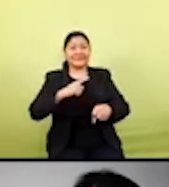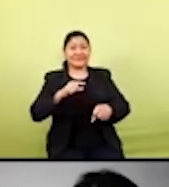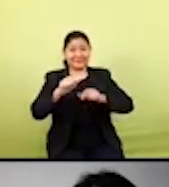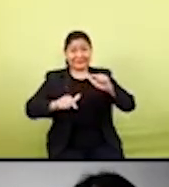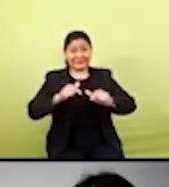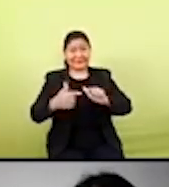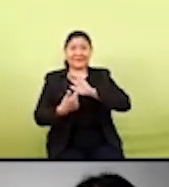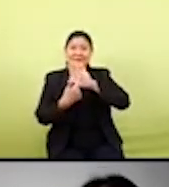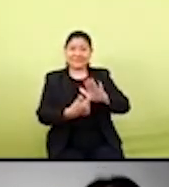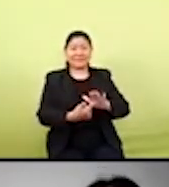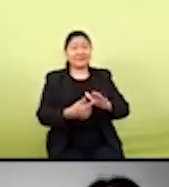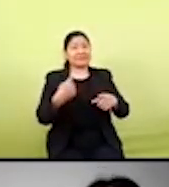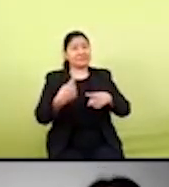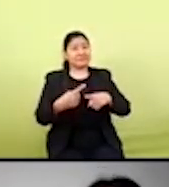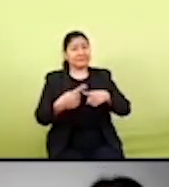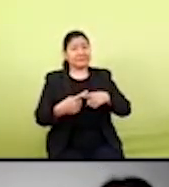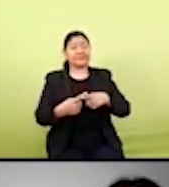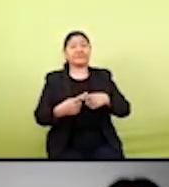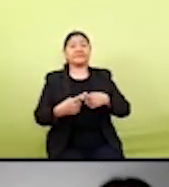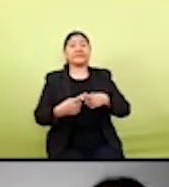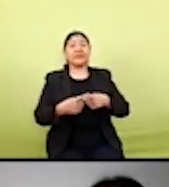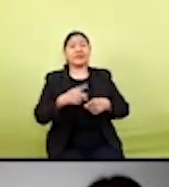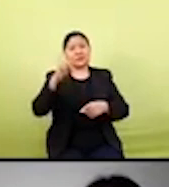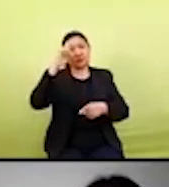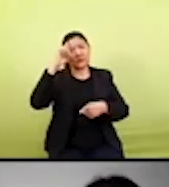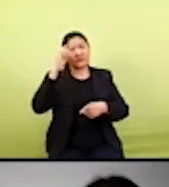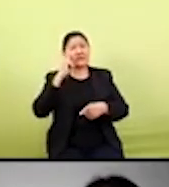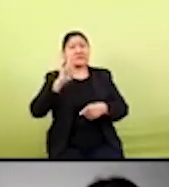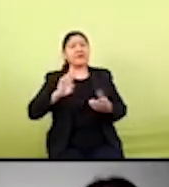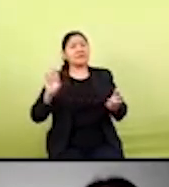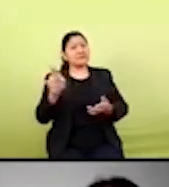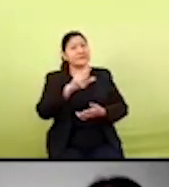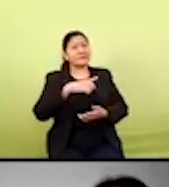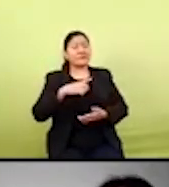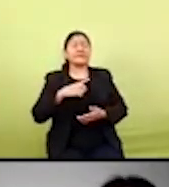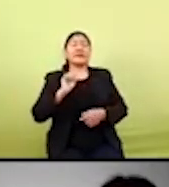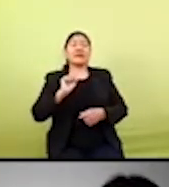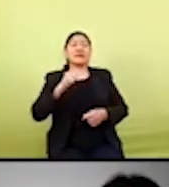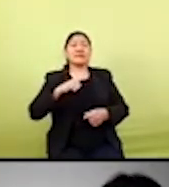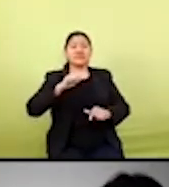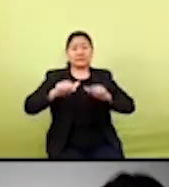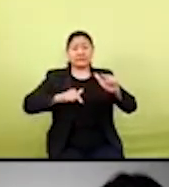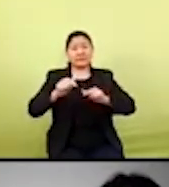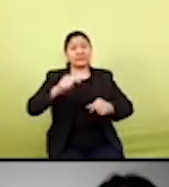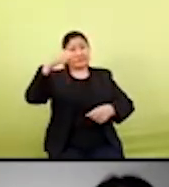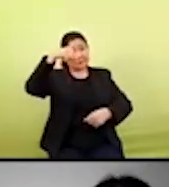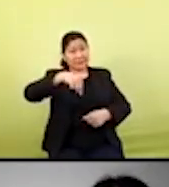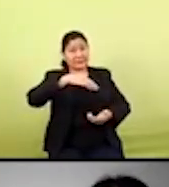maneira cotidiana, Bom, eu sou Aline Ferreira, eu sou técnica da Divisão de Educação e